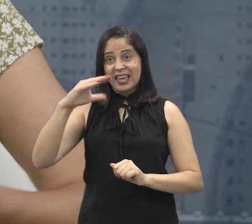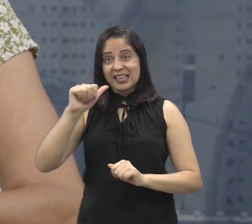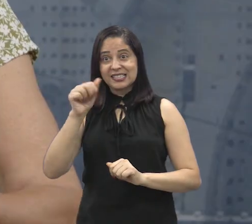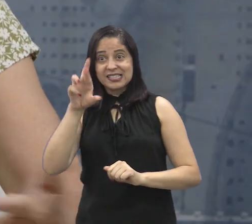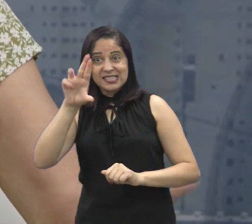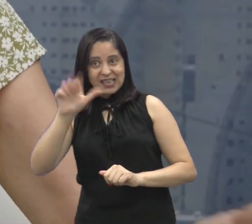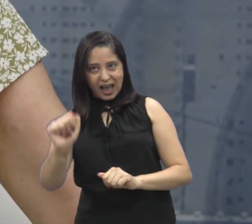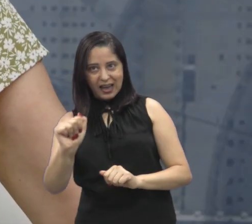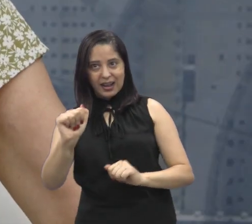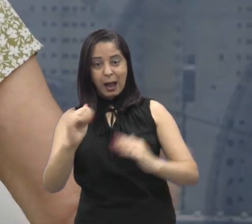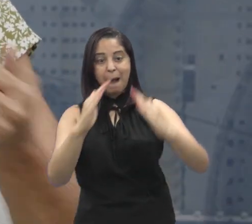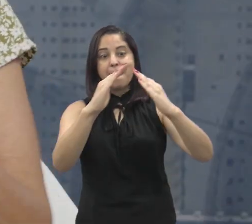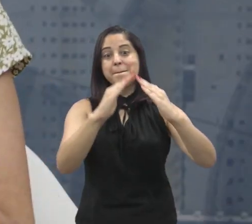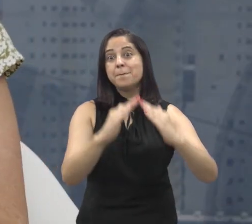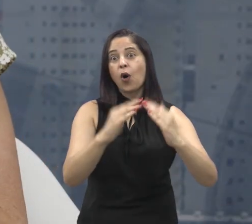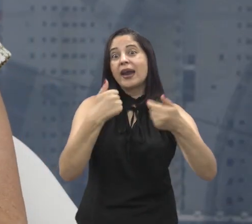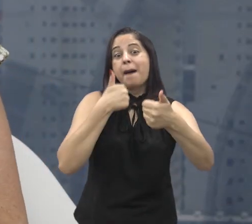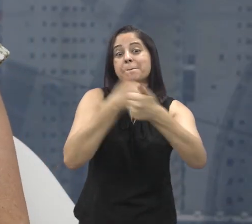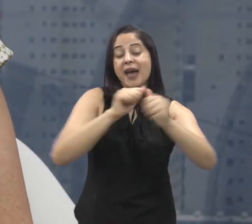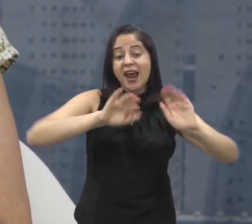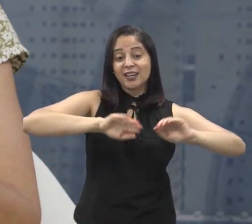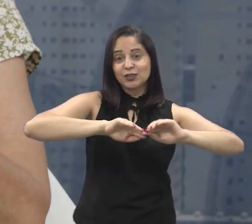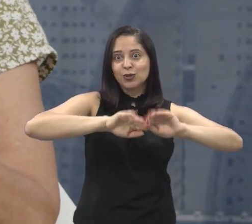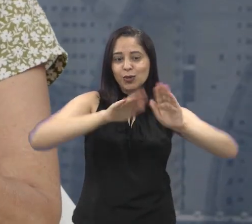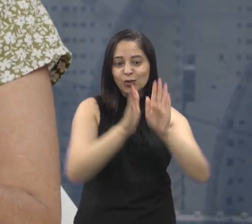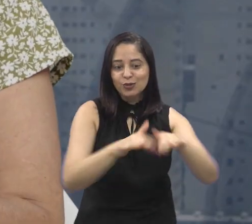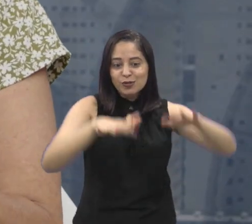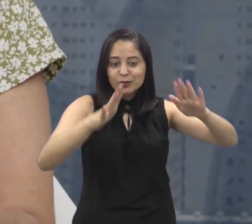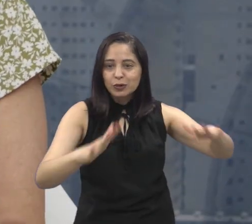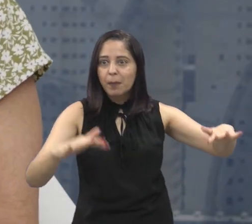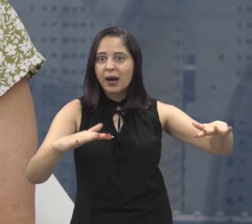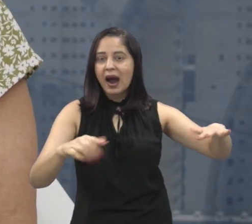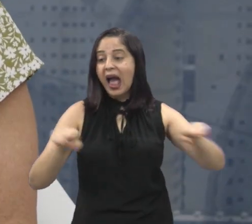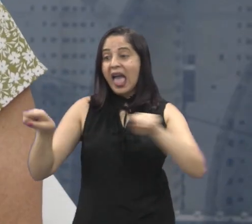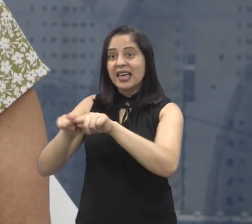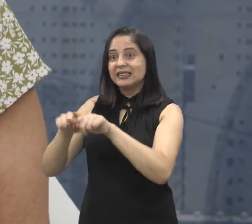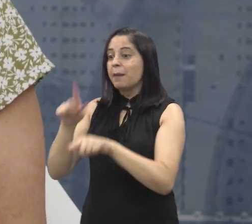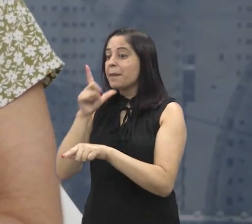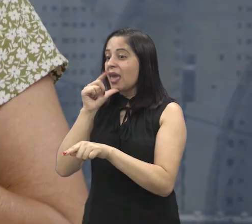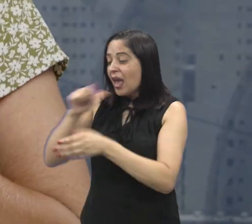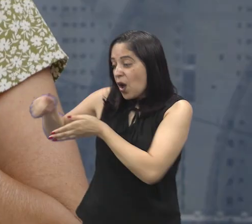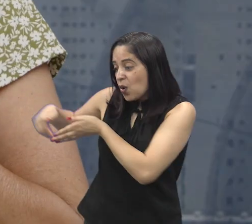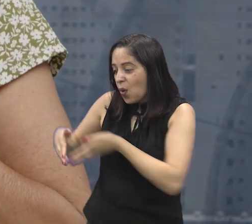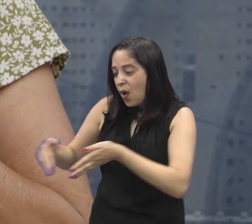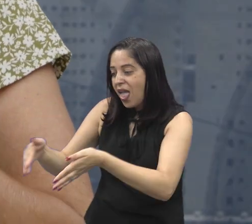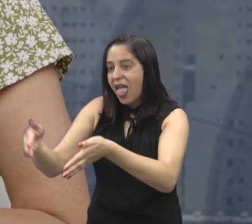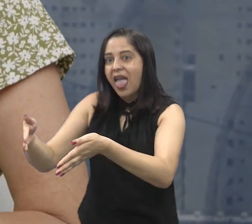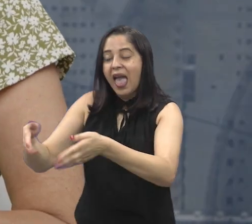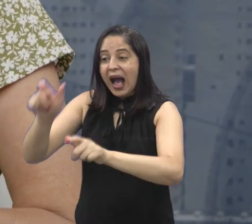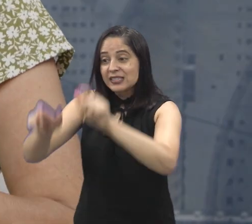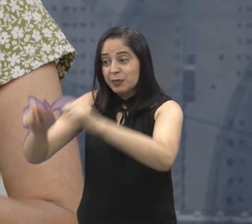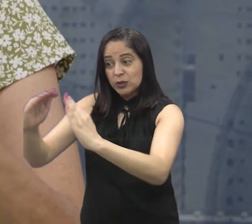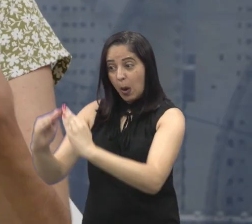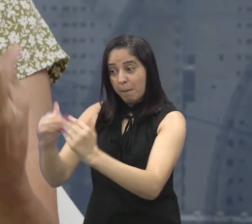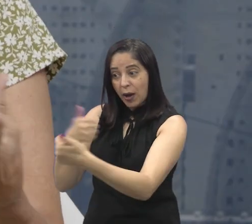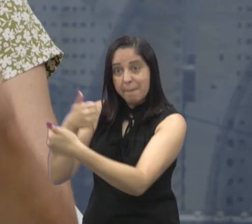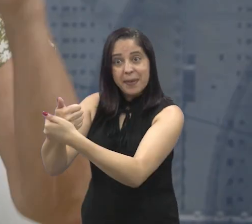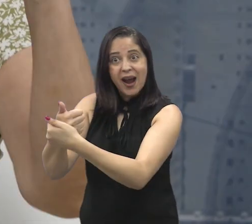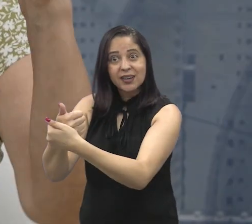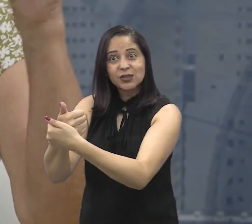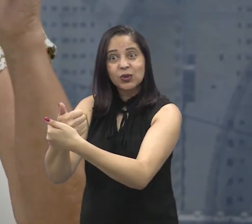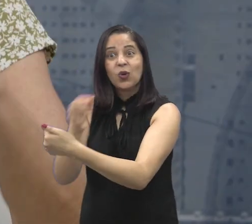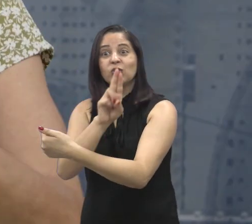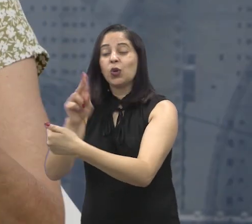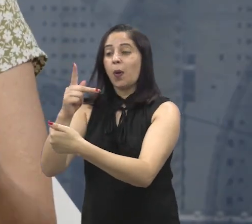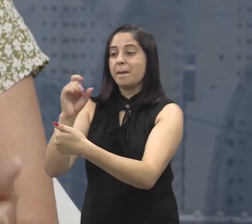está à beira do mar. E Piraquara, aquele que vive à beira do rio Paraíba do Sul, que somos nós, piraquaras. Não somos